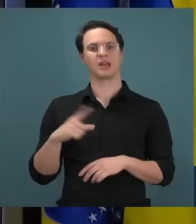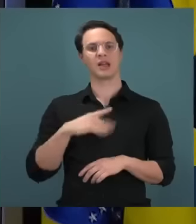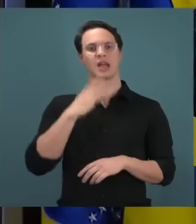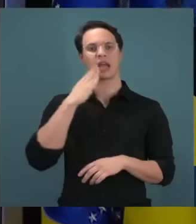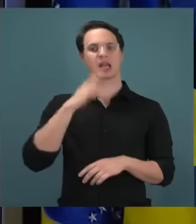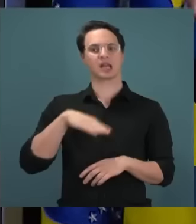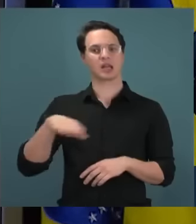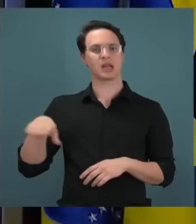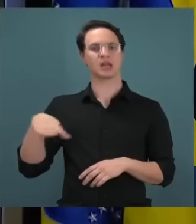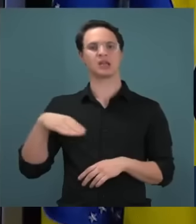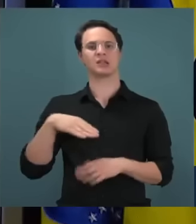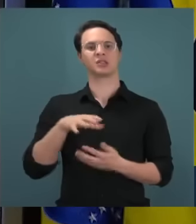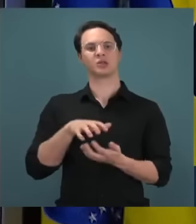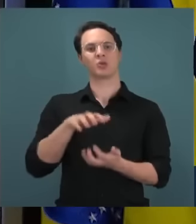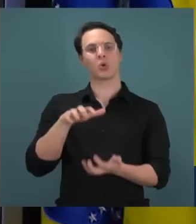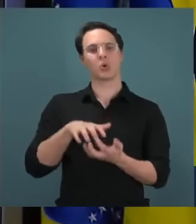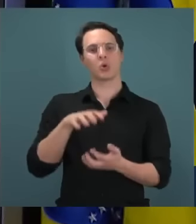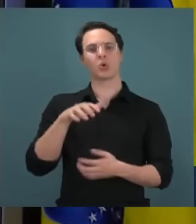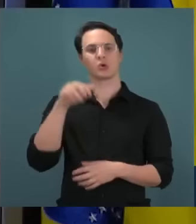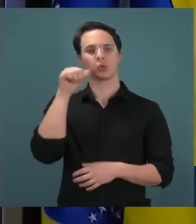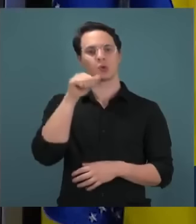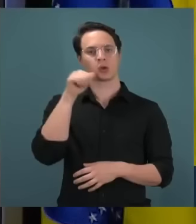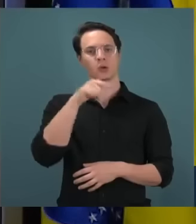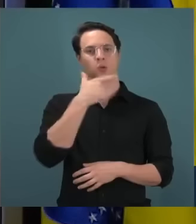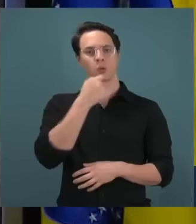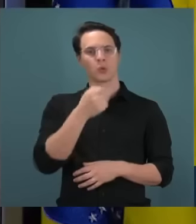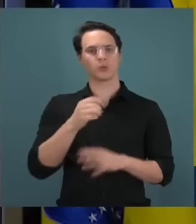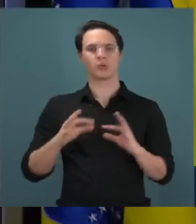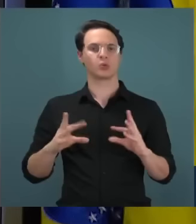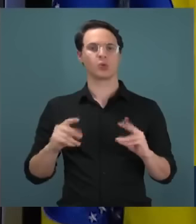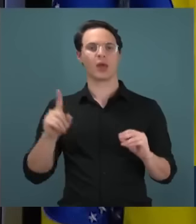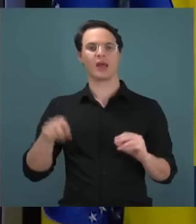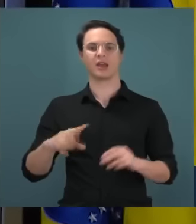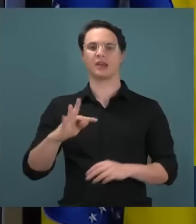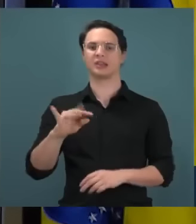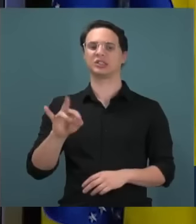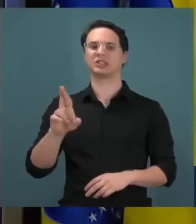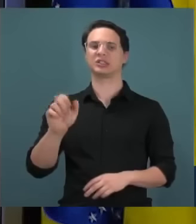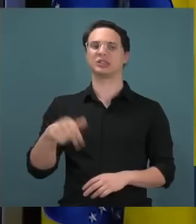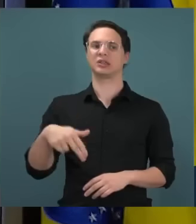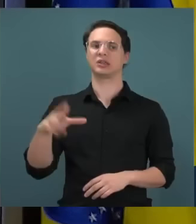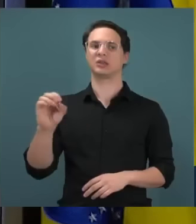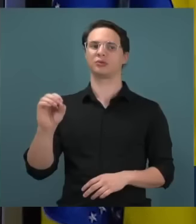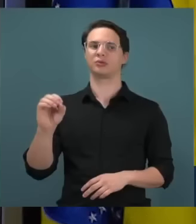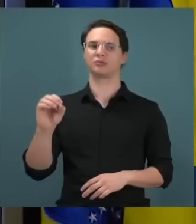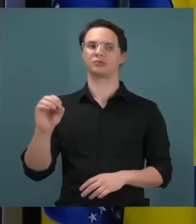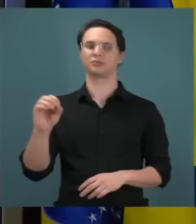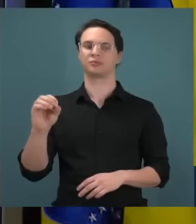crianças, idosos, mulheres, homens, todo mundo é tirano no Brasil.